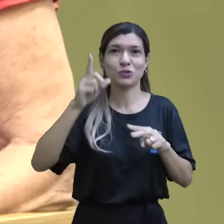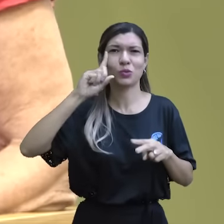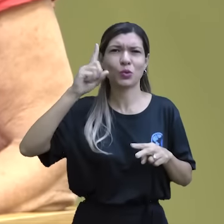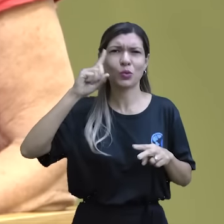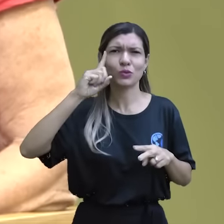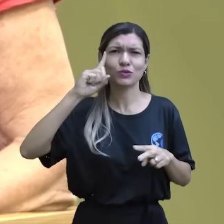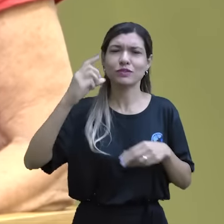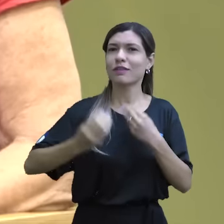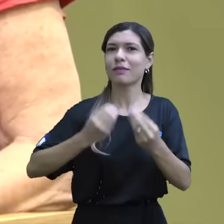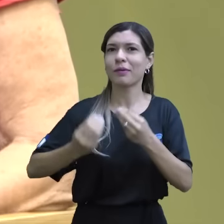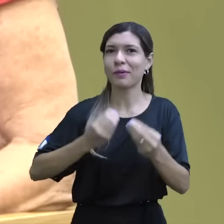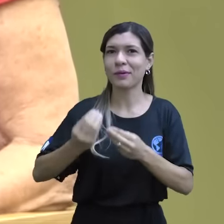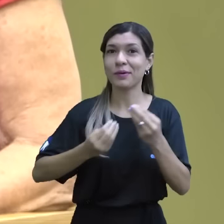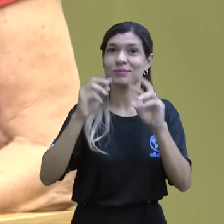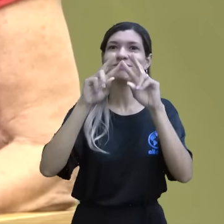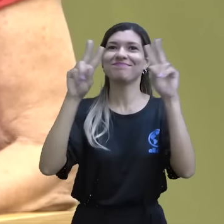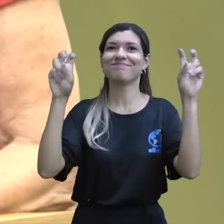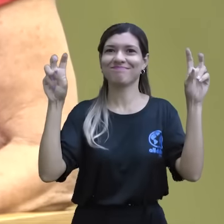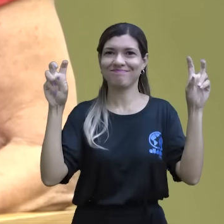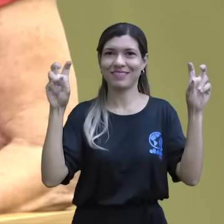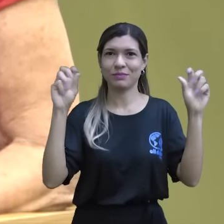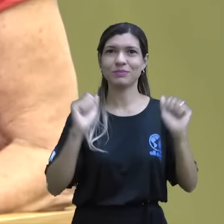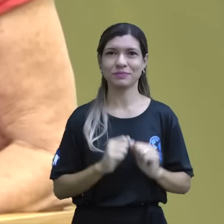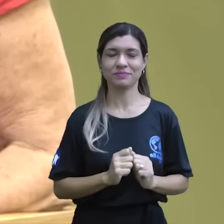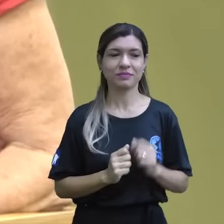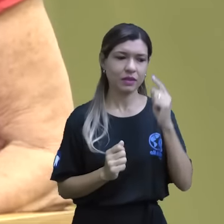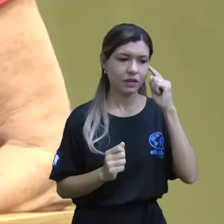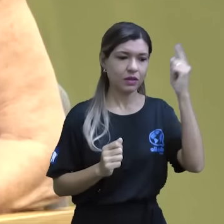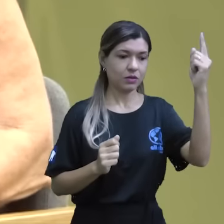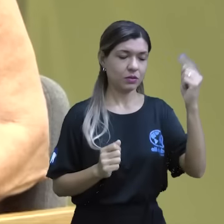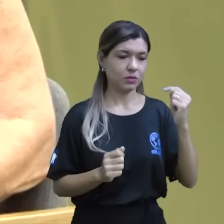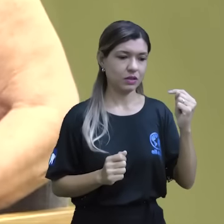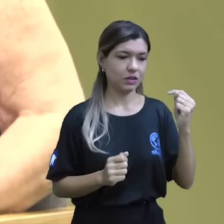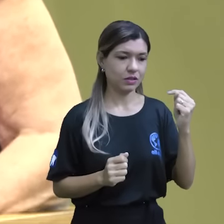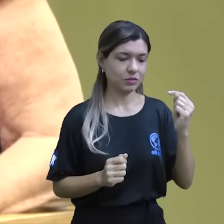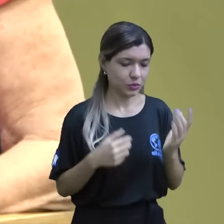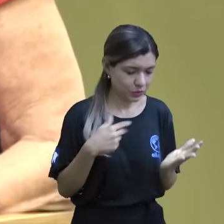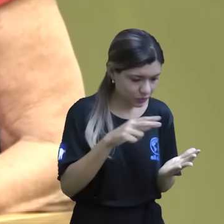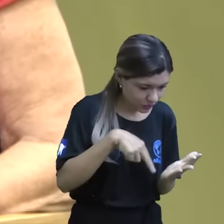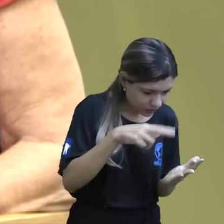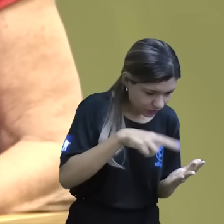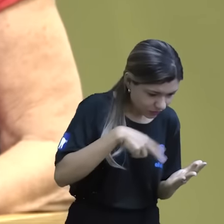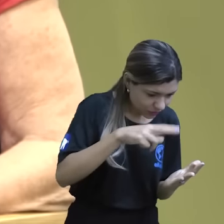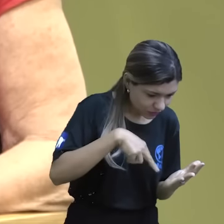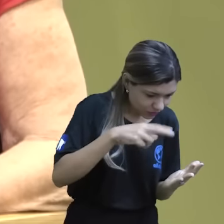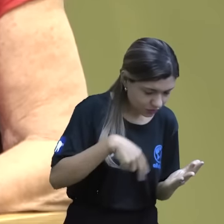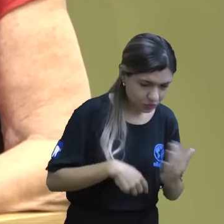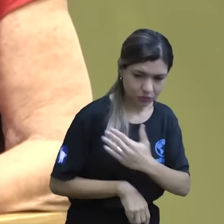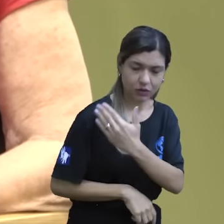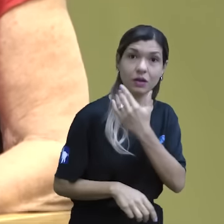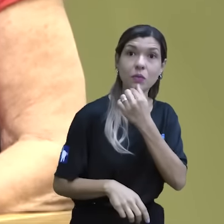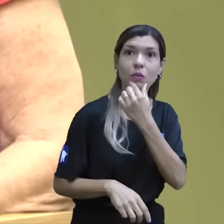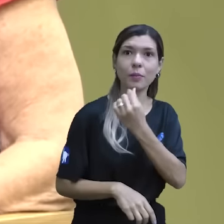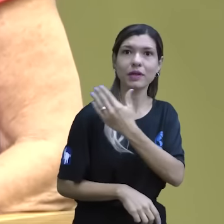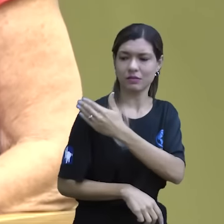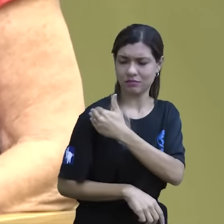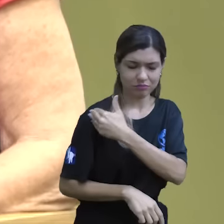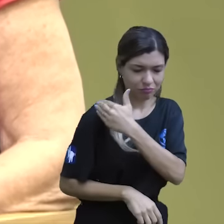aos prantos. Né? Que o final, com a letra dele, das coisas mais comoventes que a gente pode